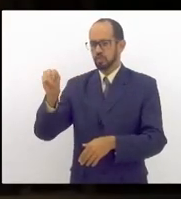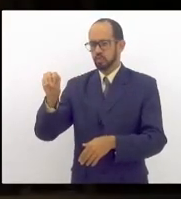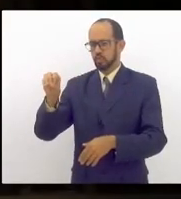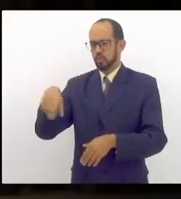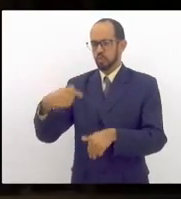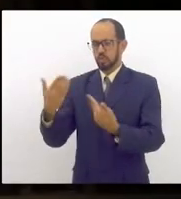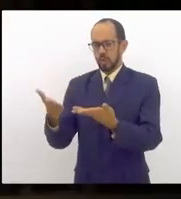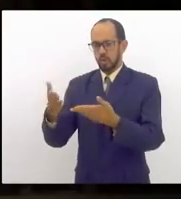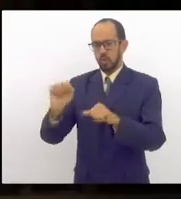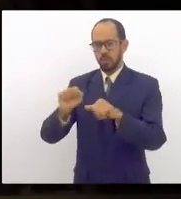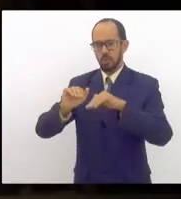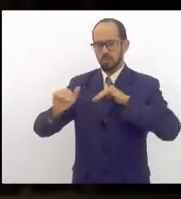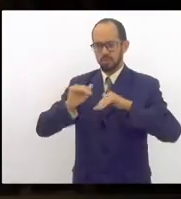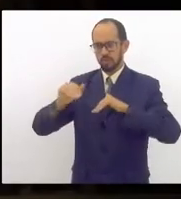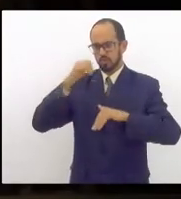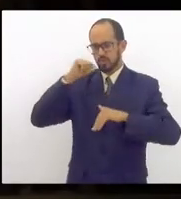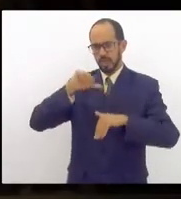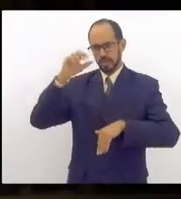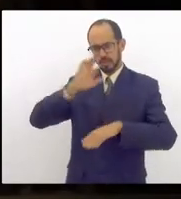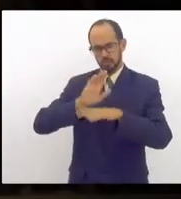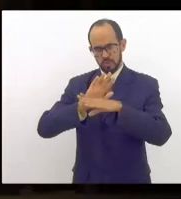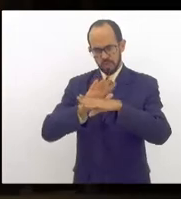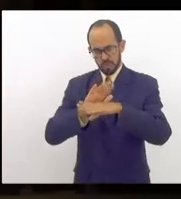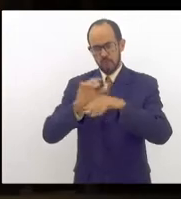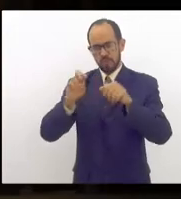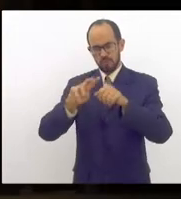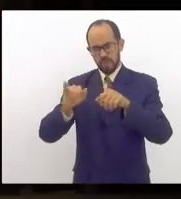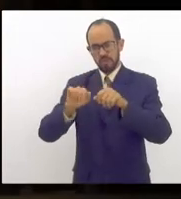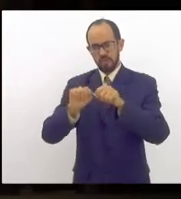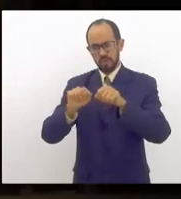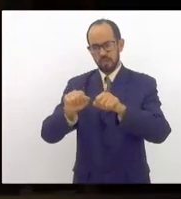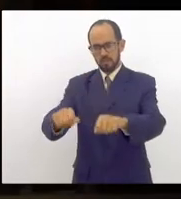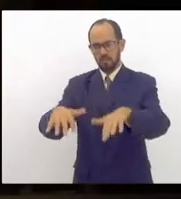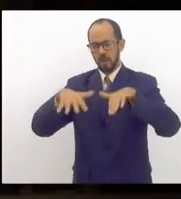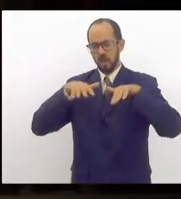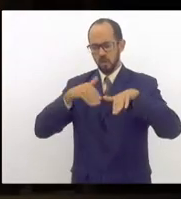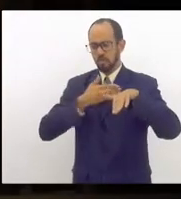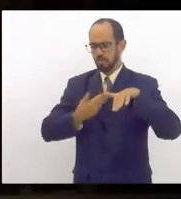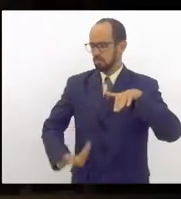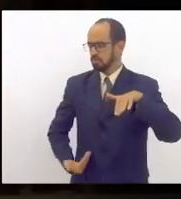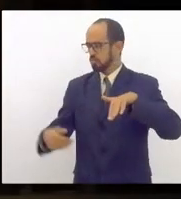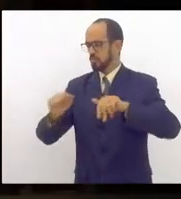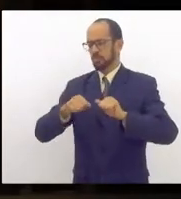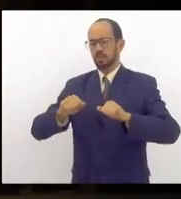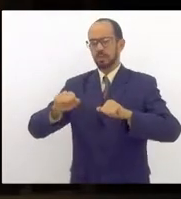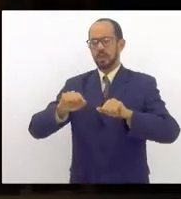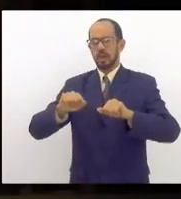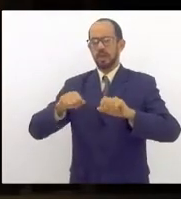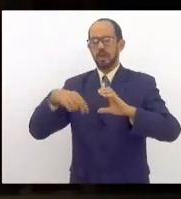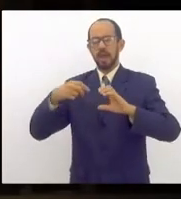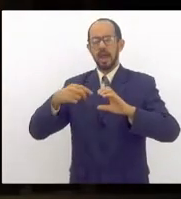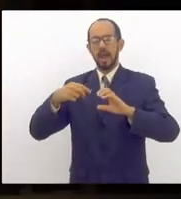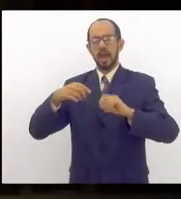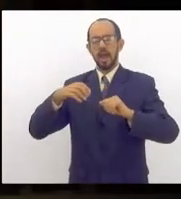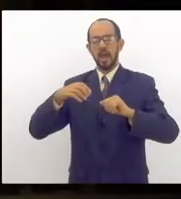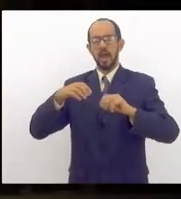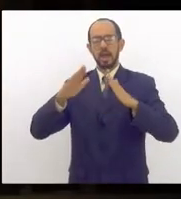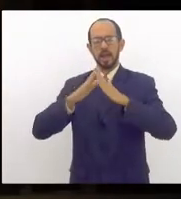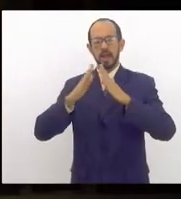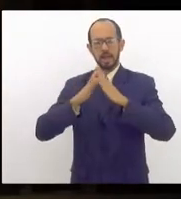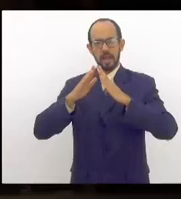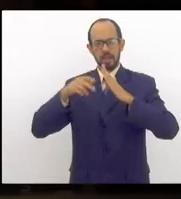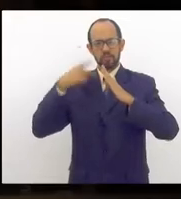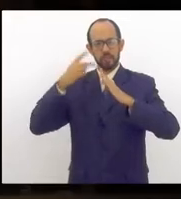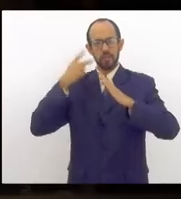mulheres de Caxias vai estar fazendo uma audiência pública né Na câmara municipal sobre